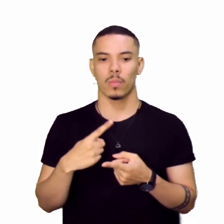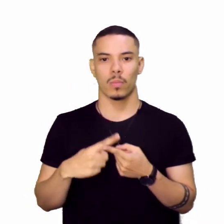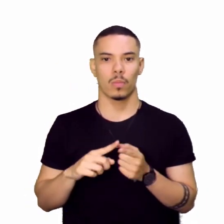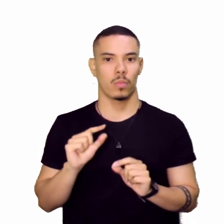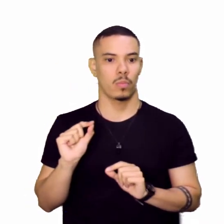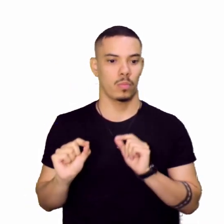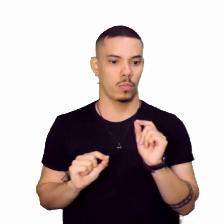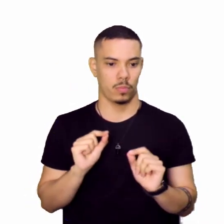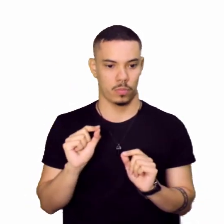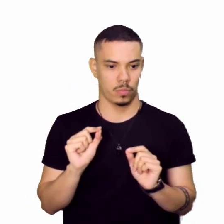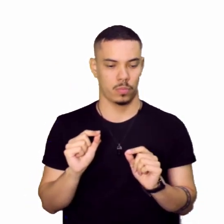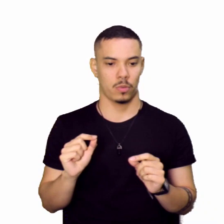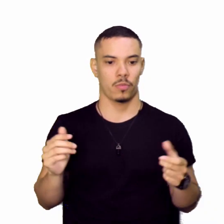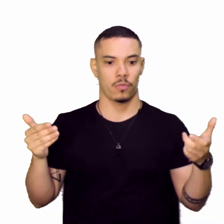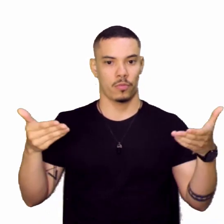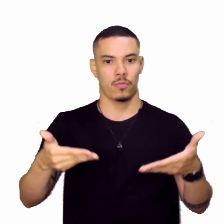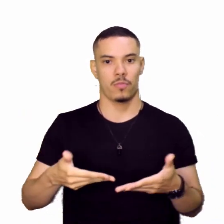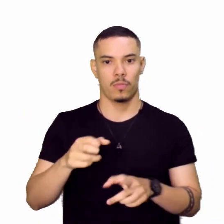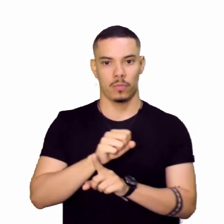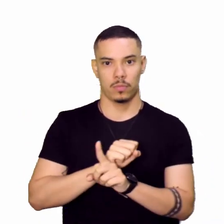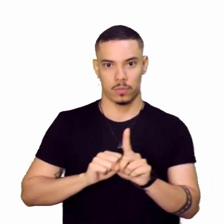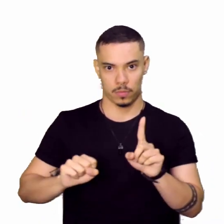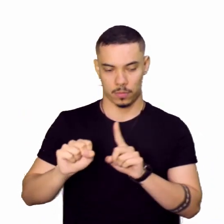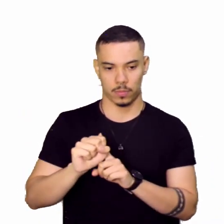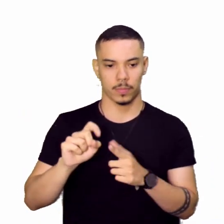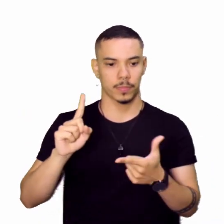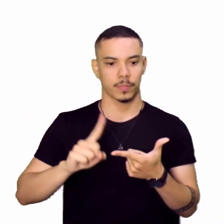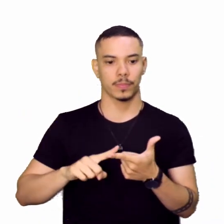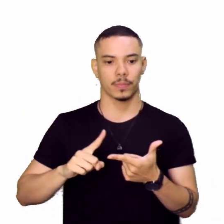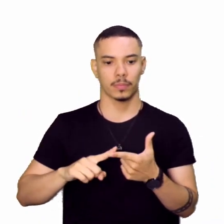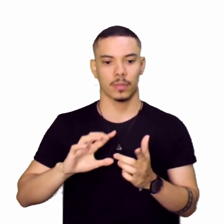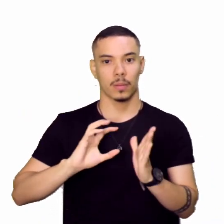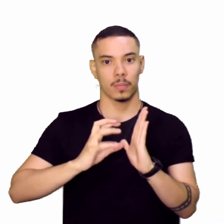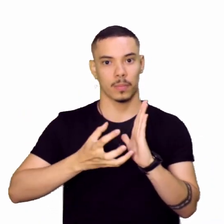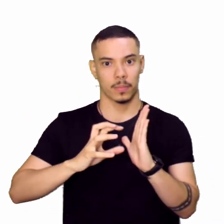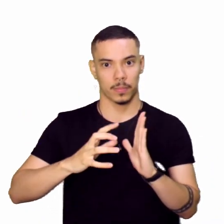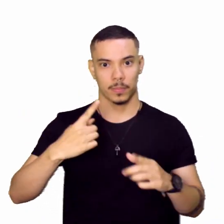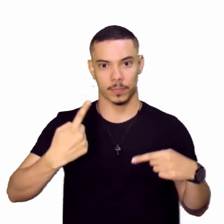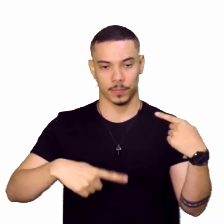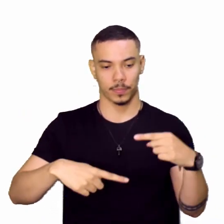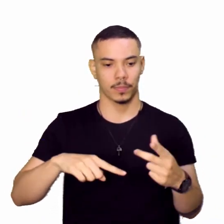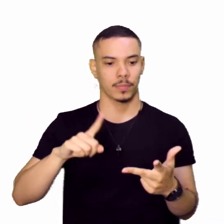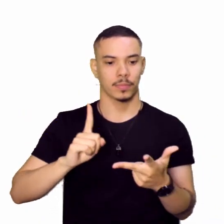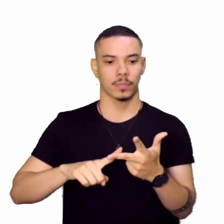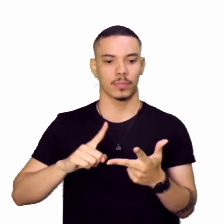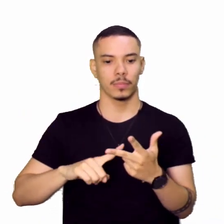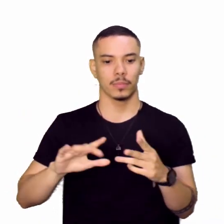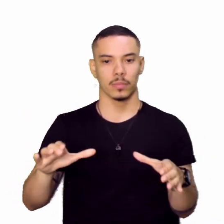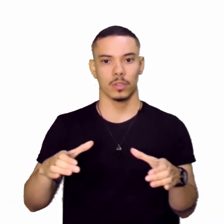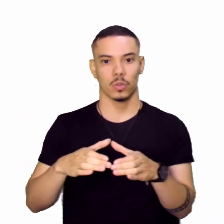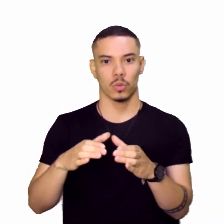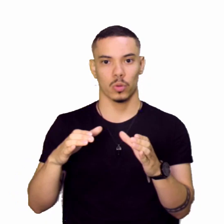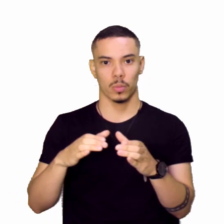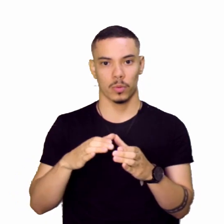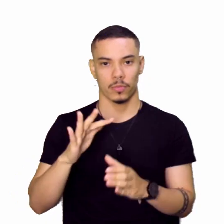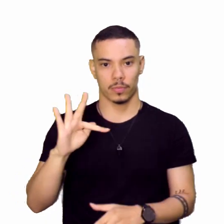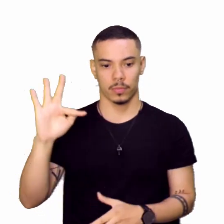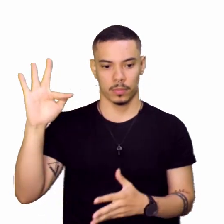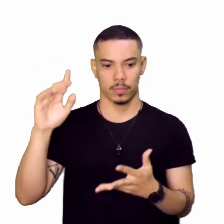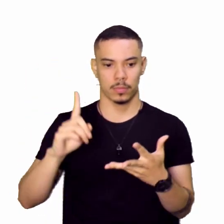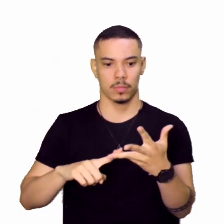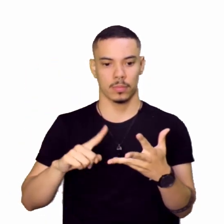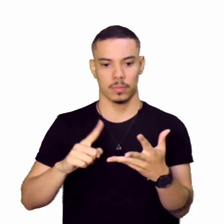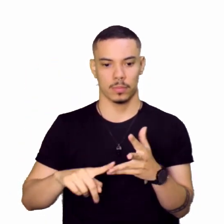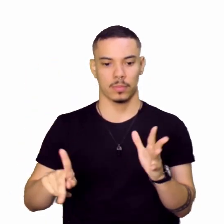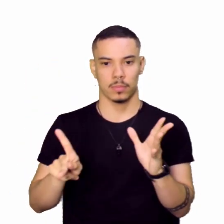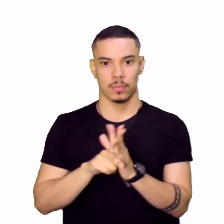das fotos sociais B partidos políticos C conselhos federais de